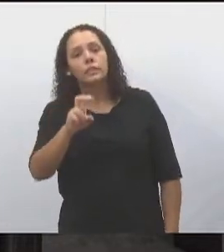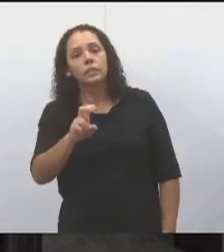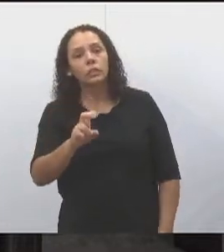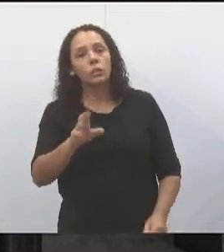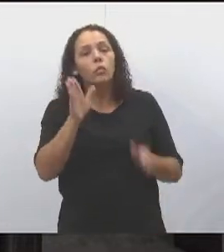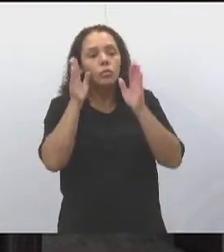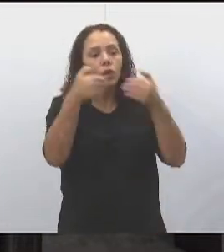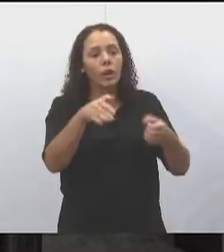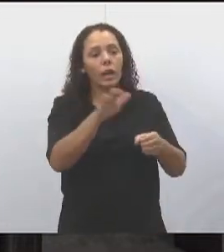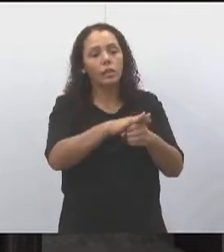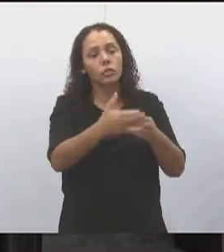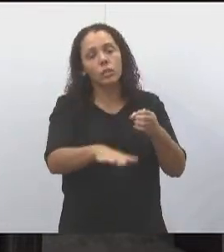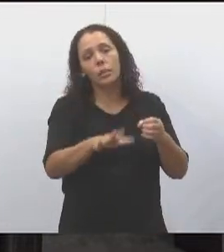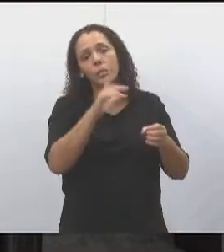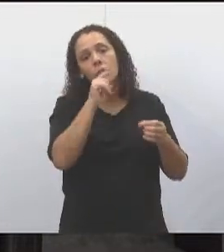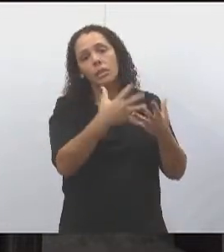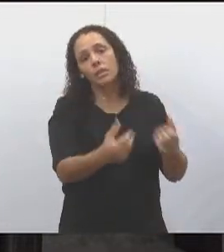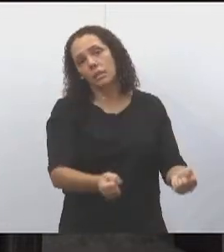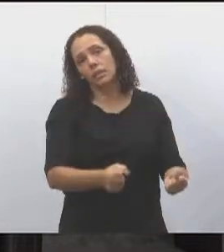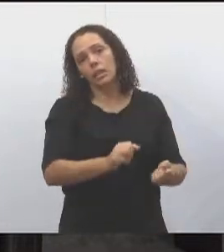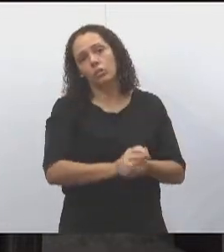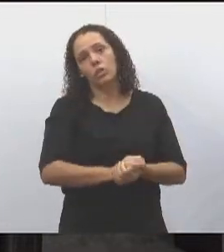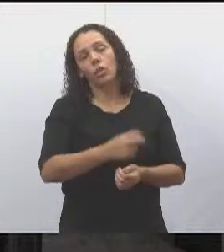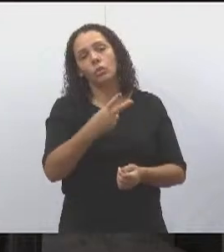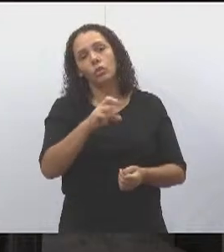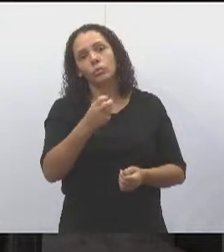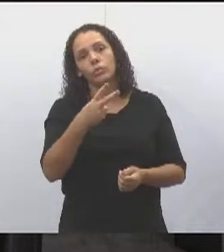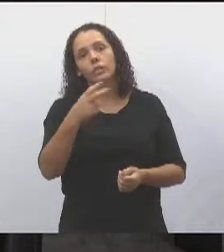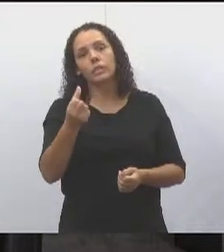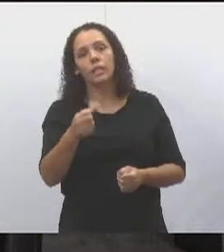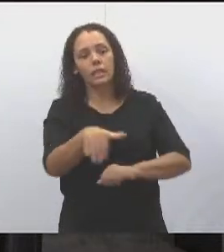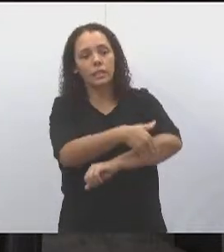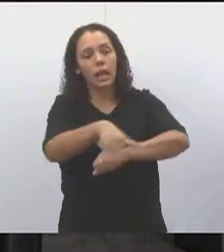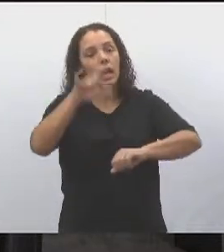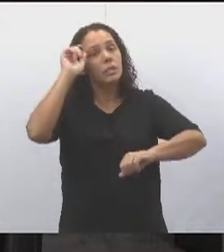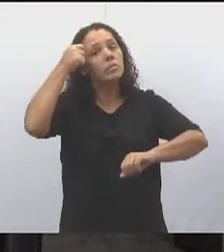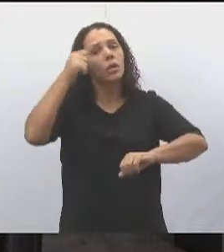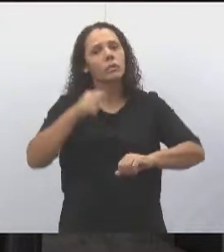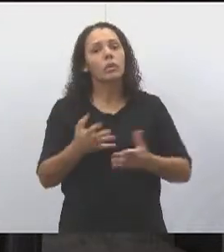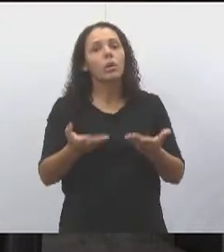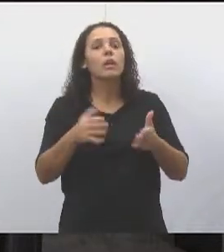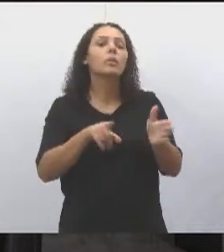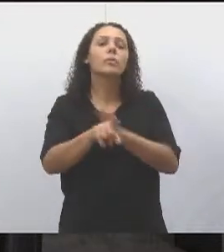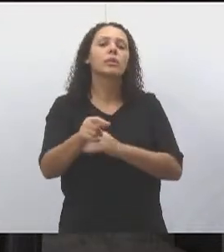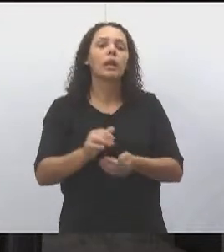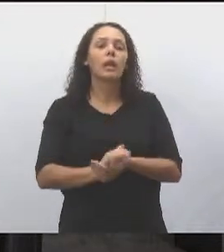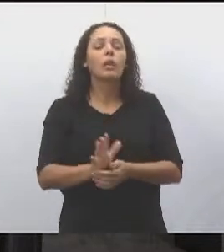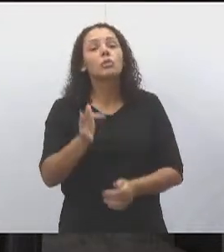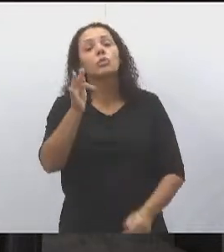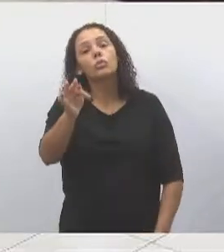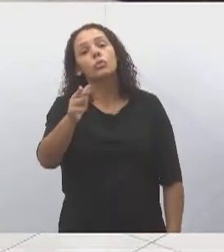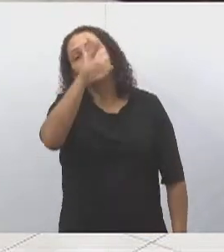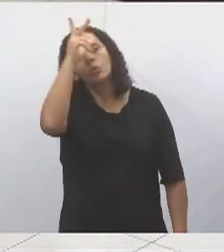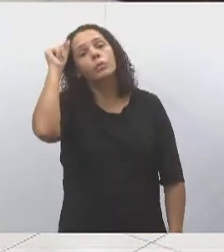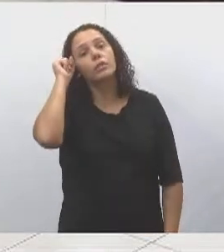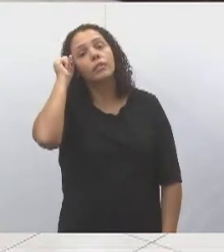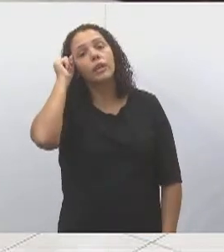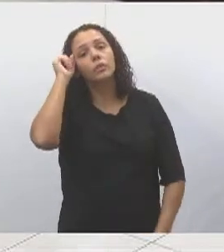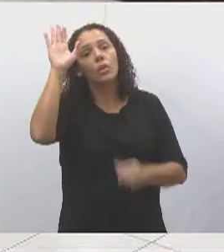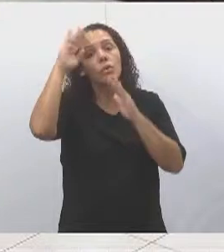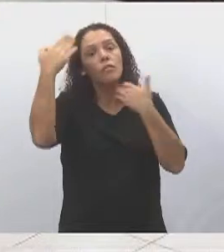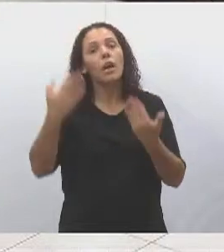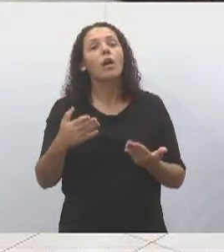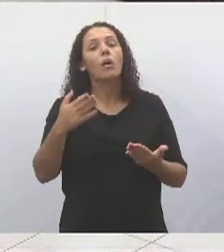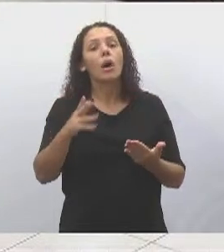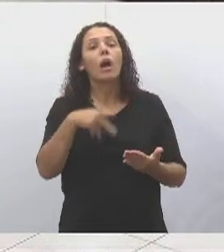saneamento, drenagem, 2026 o asfalto chega. Eu quero saber se o futuro prefeito vai honrar a palavra, sim